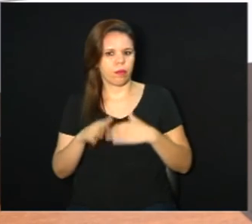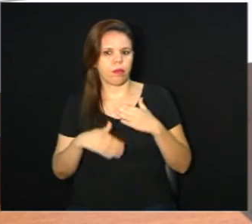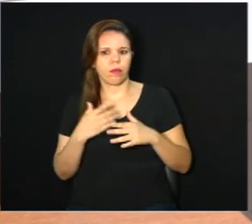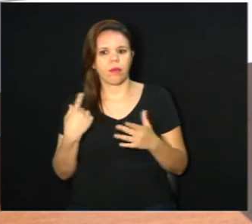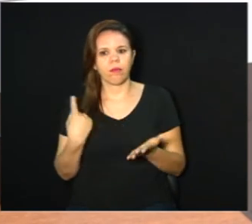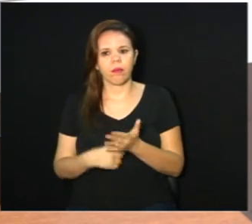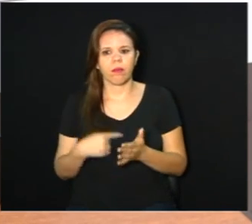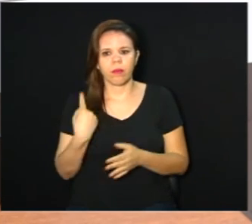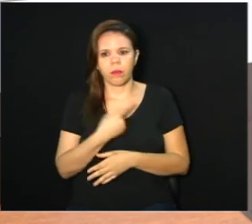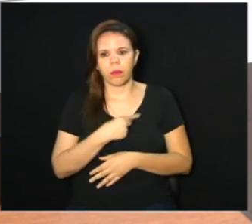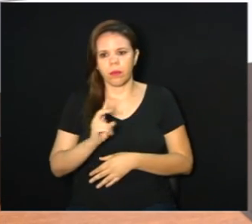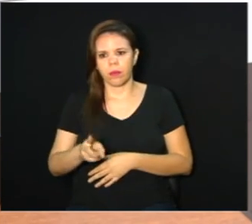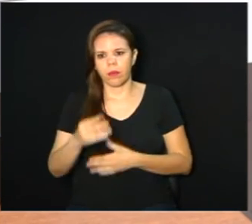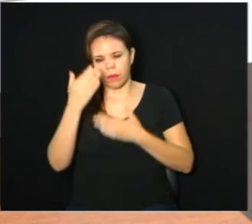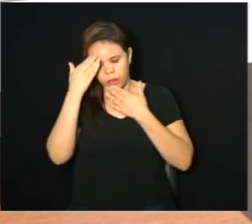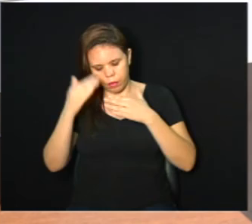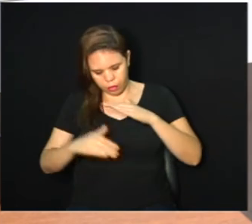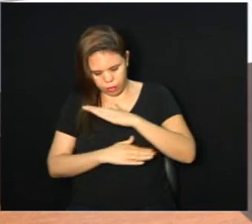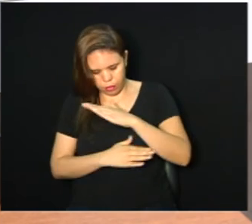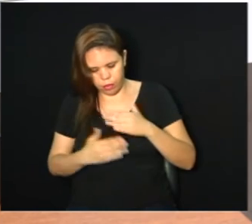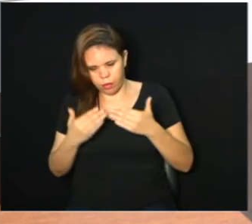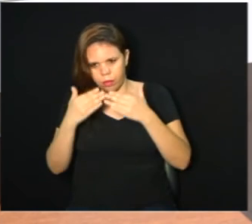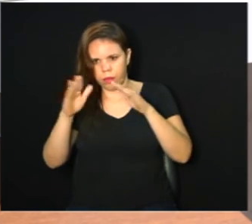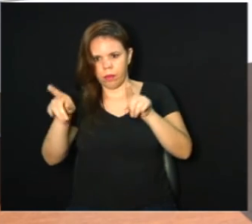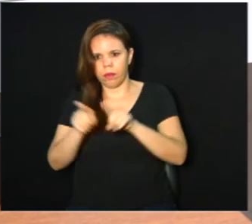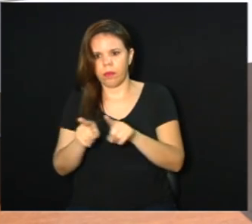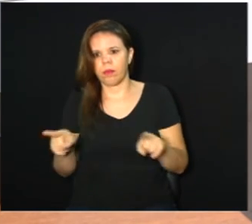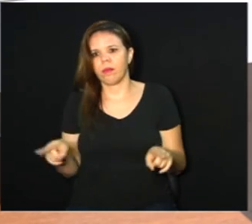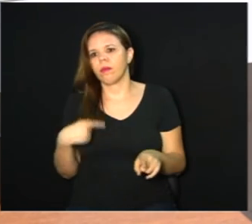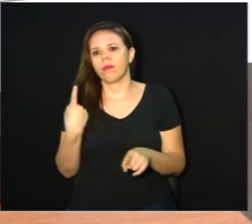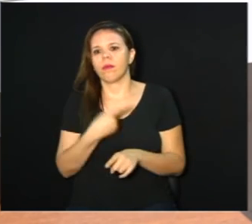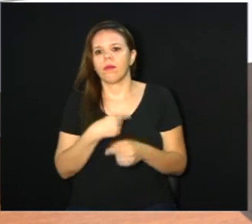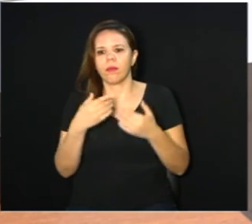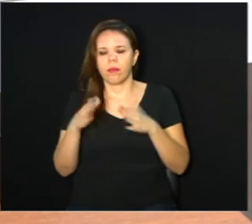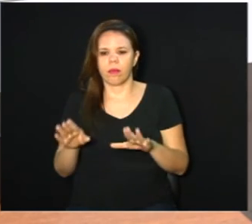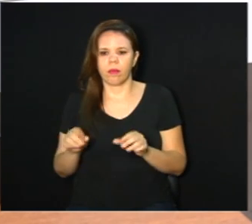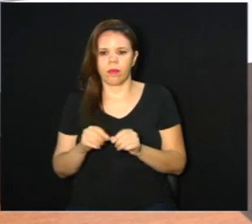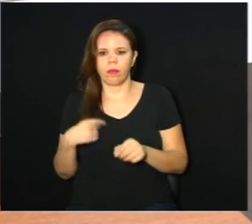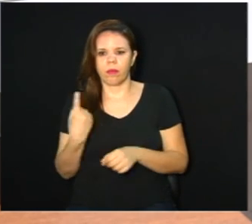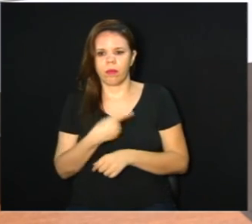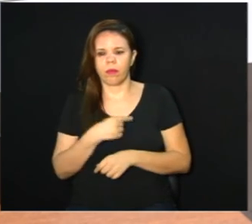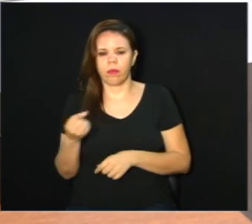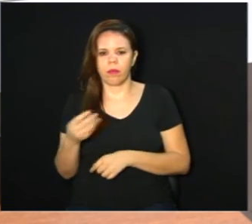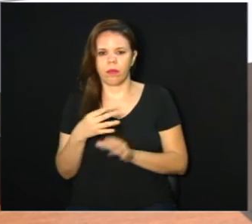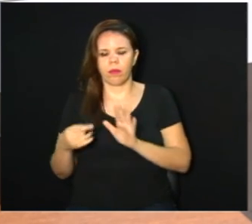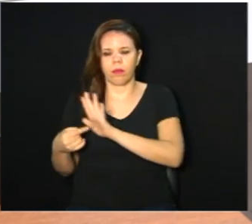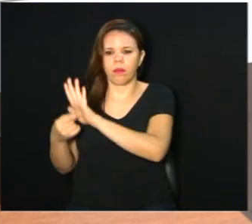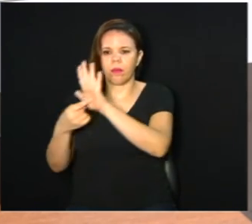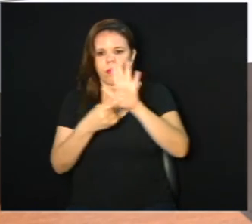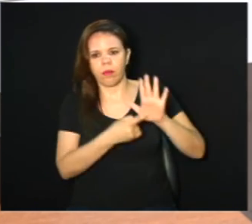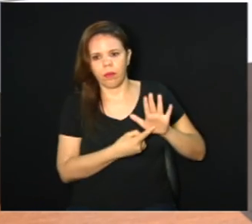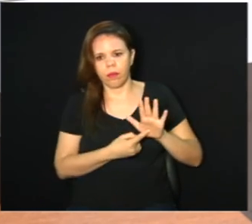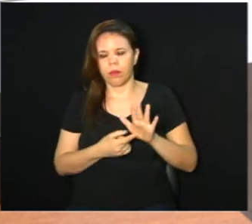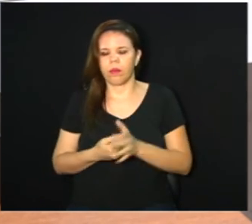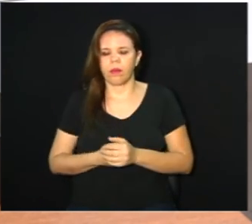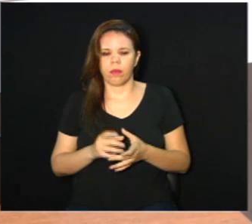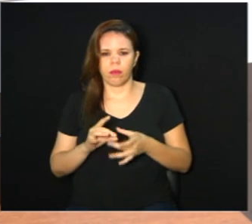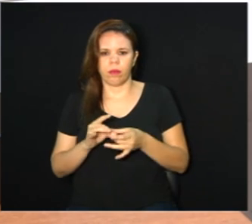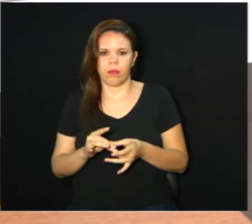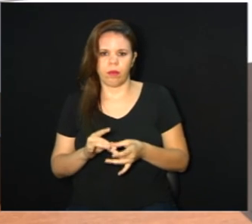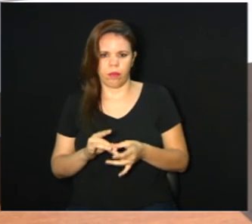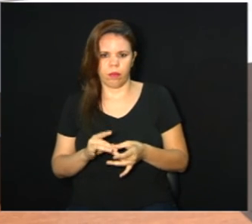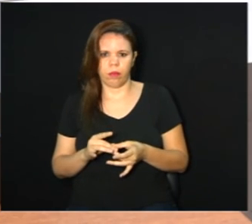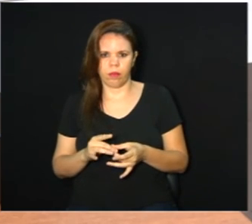contar conosco. Agradecer a casa aqui pela abertura e estamos à disposição para novas apresentações e parcerias aí